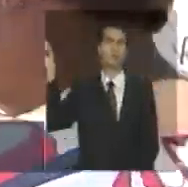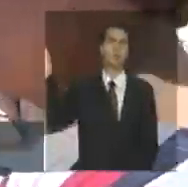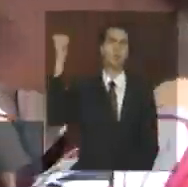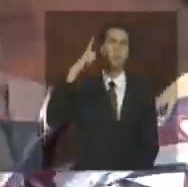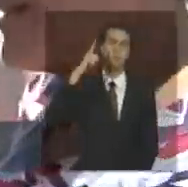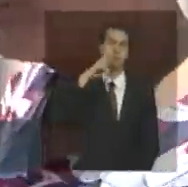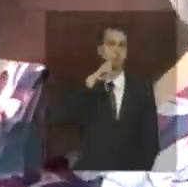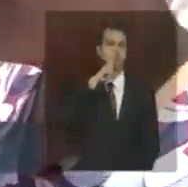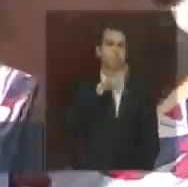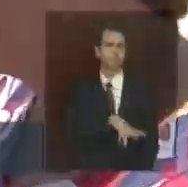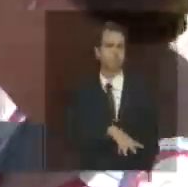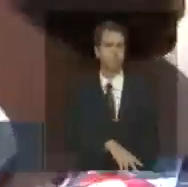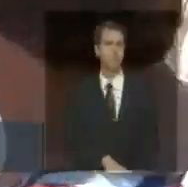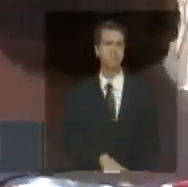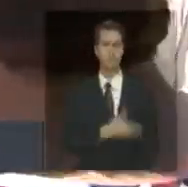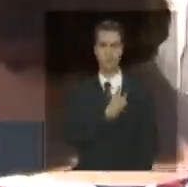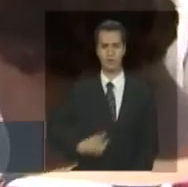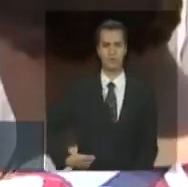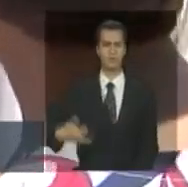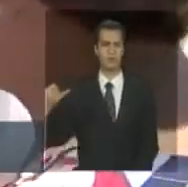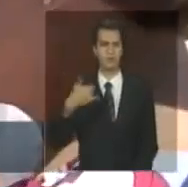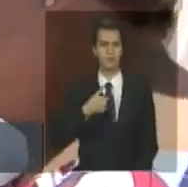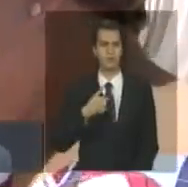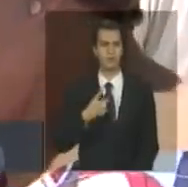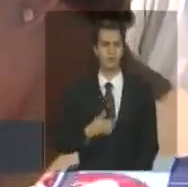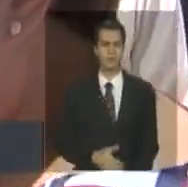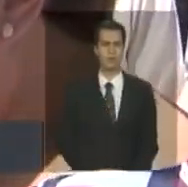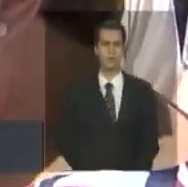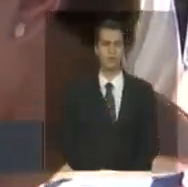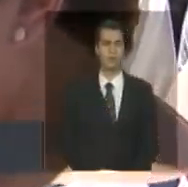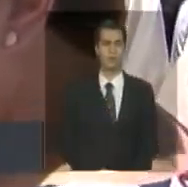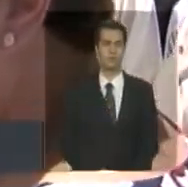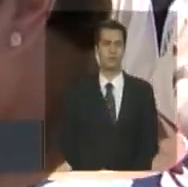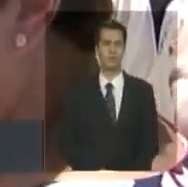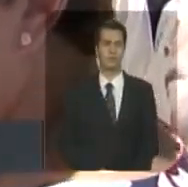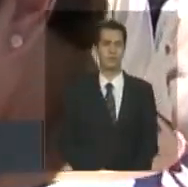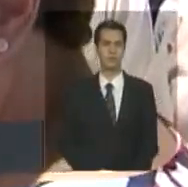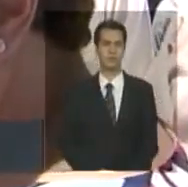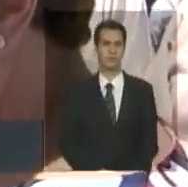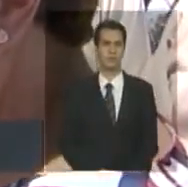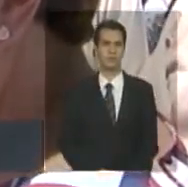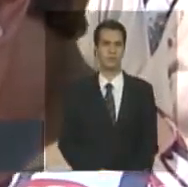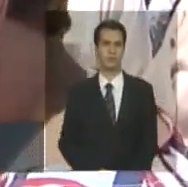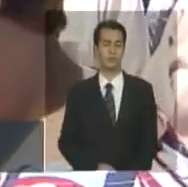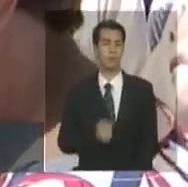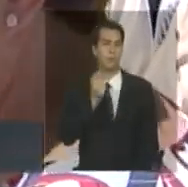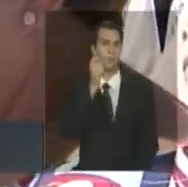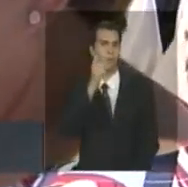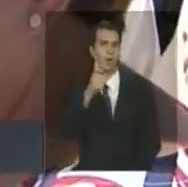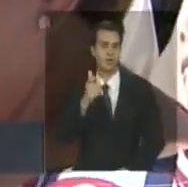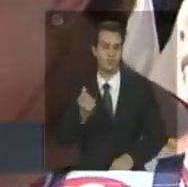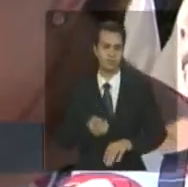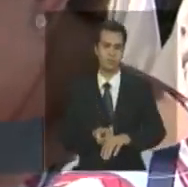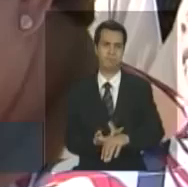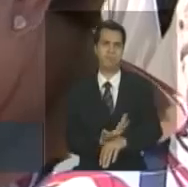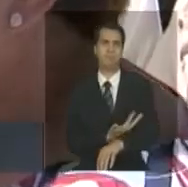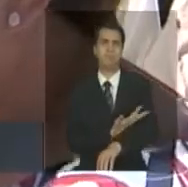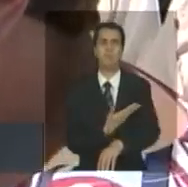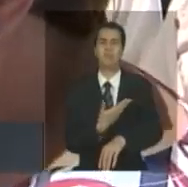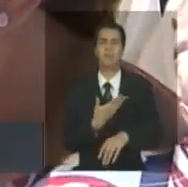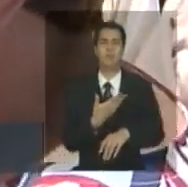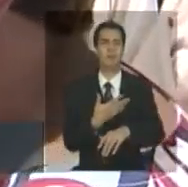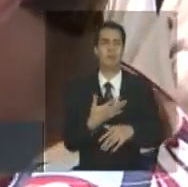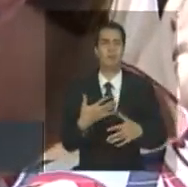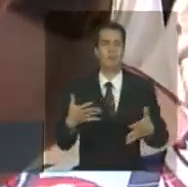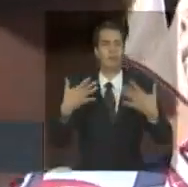o governador, faltando como meio grau para queimar, para pegar fogo. Mas